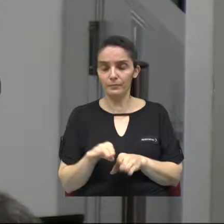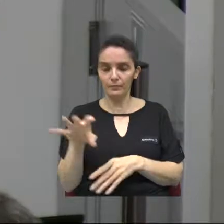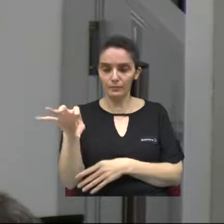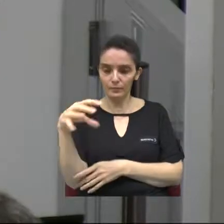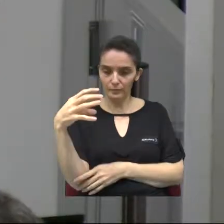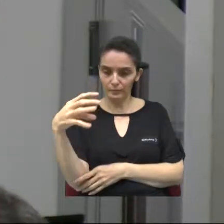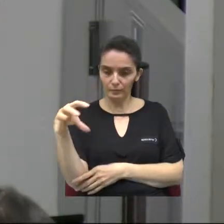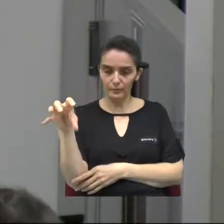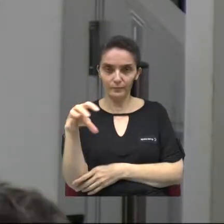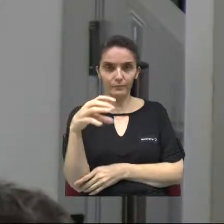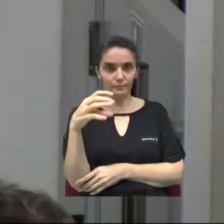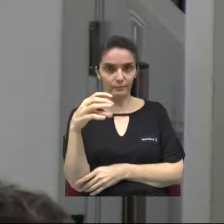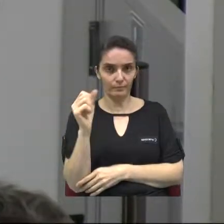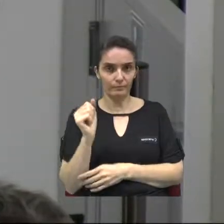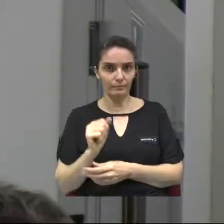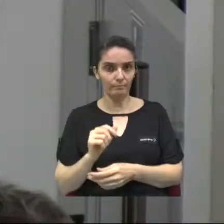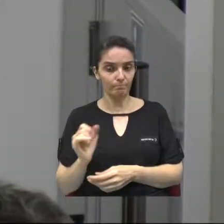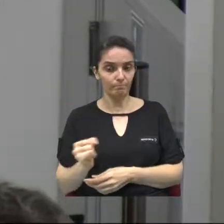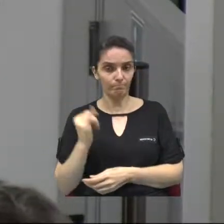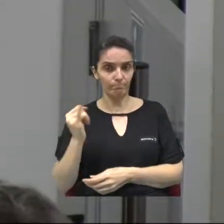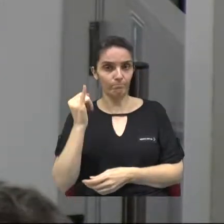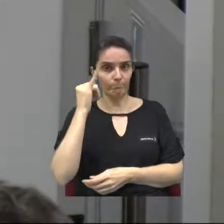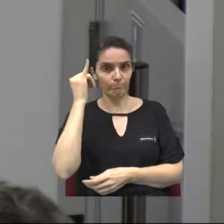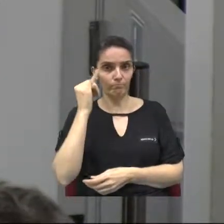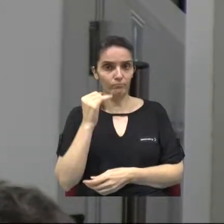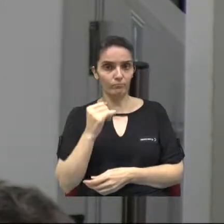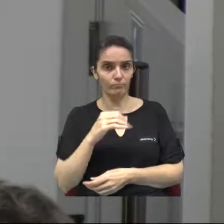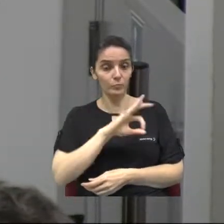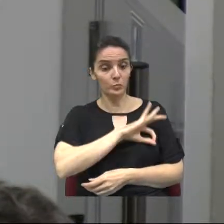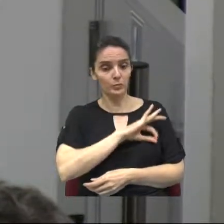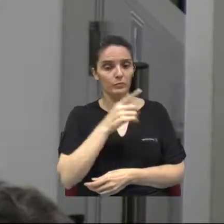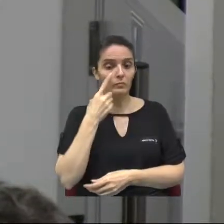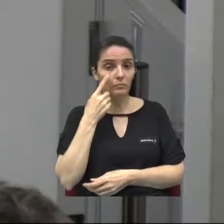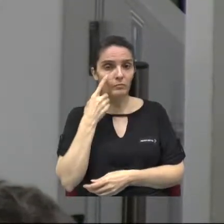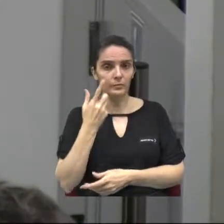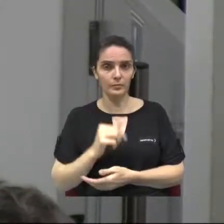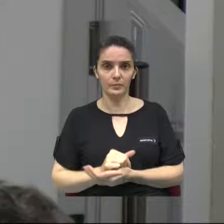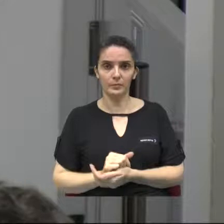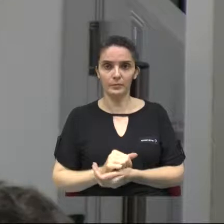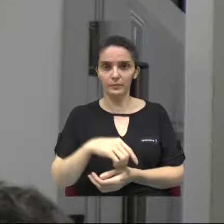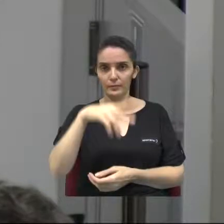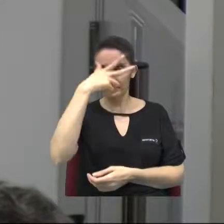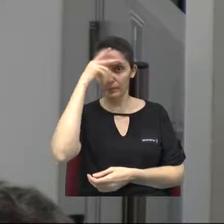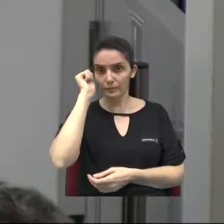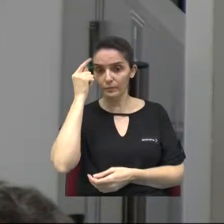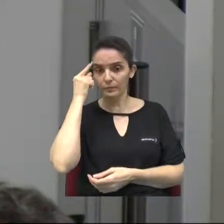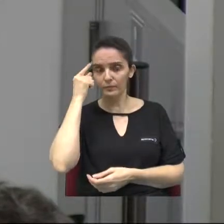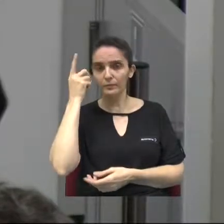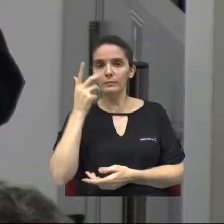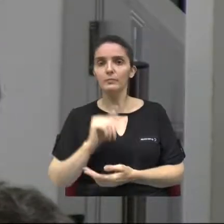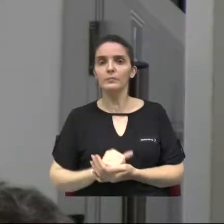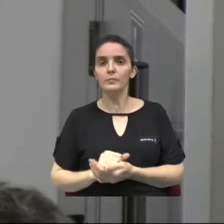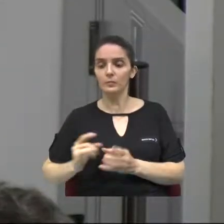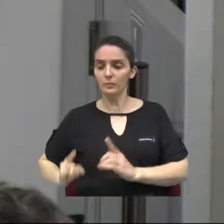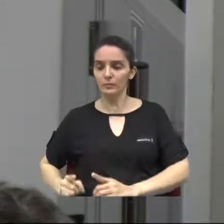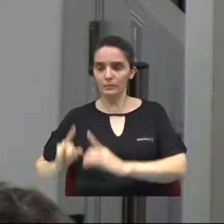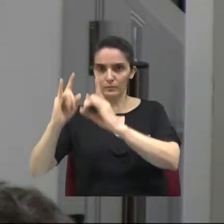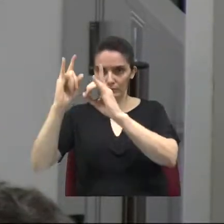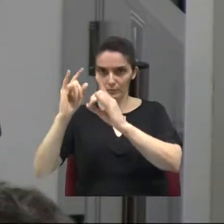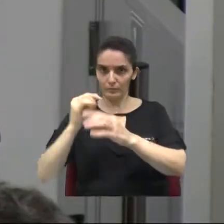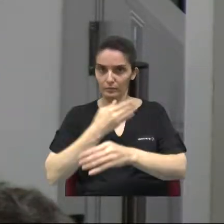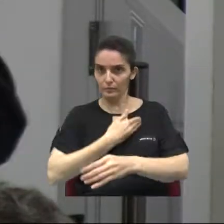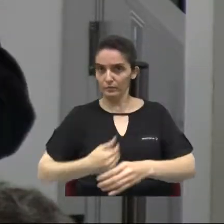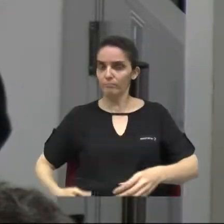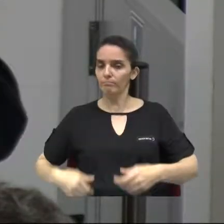como a vereadora Érica falou. Eu acho que o poder público tem que começar a pensar, a inserir os próprios públicos nessa muralha